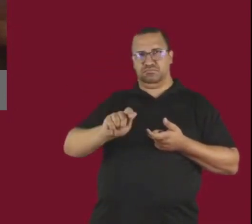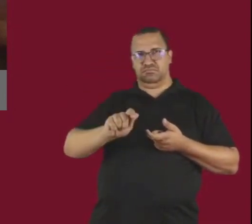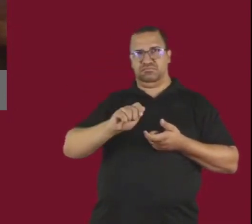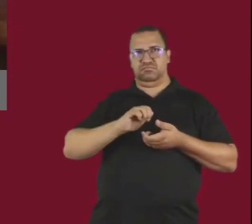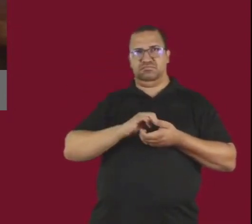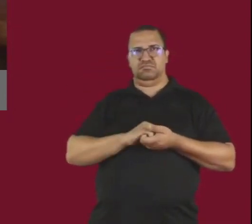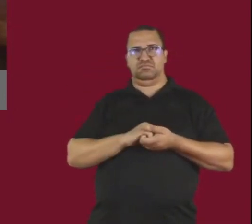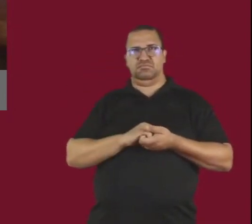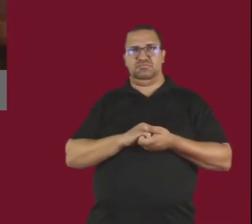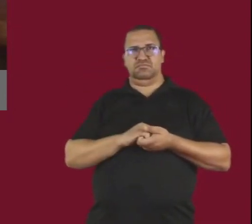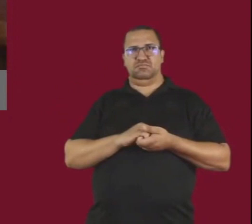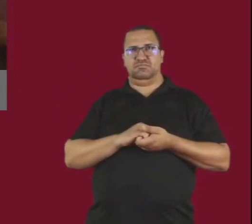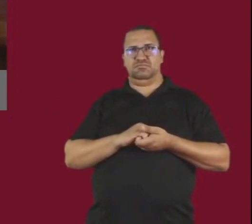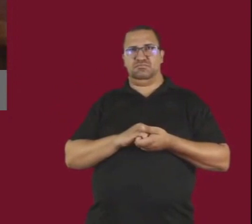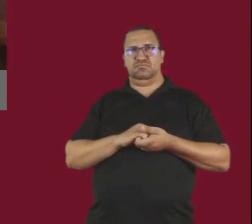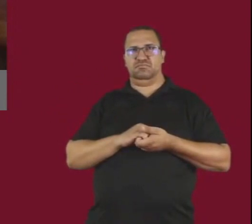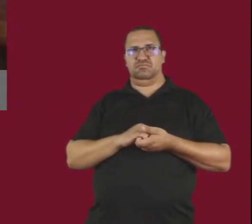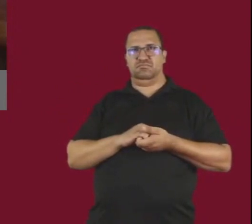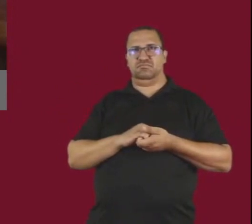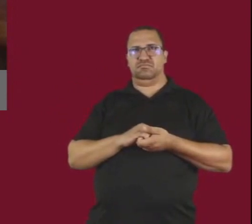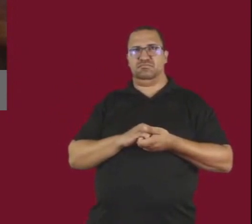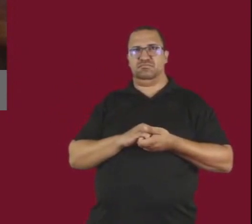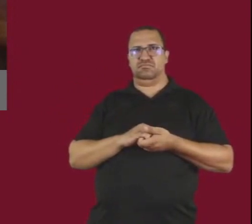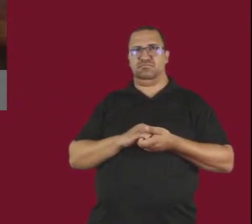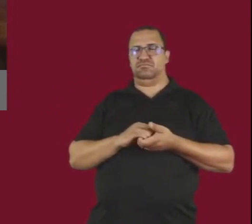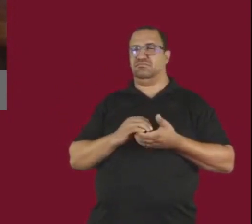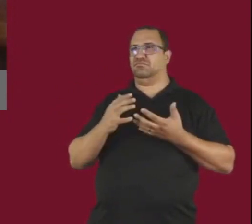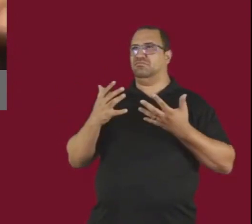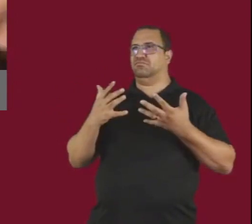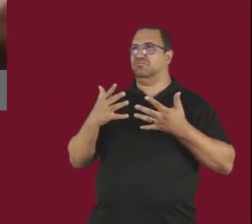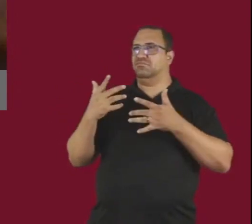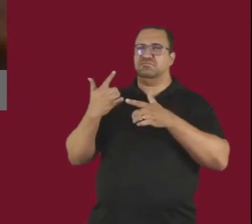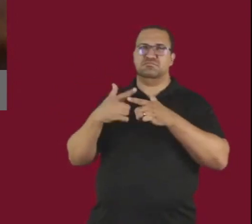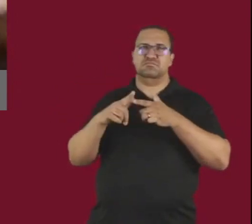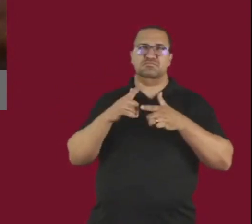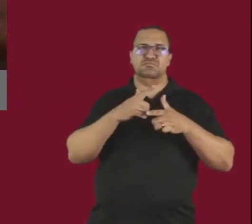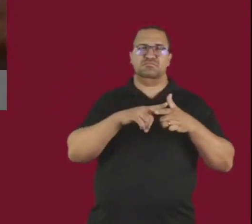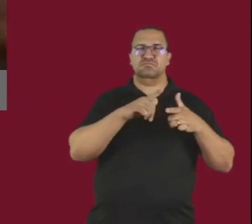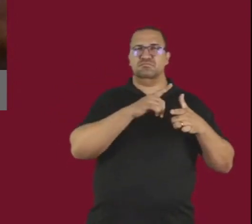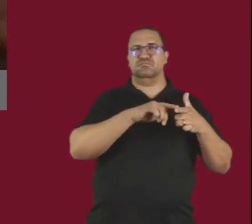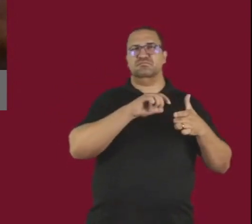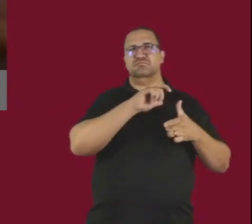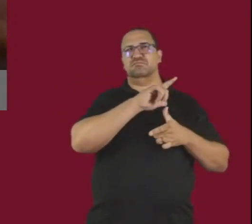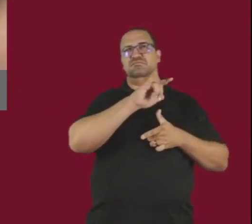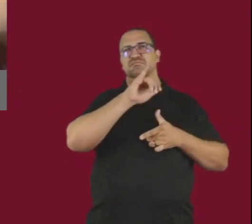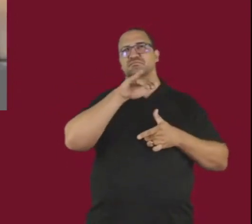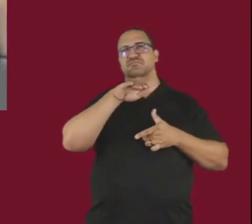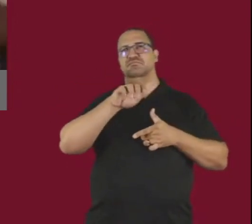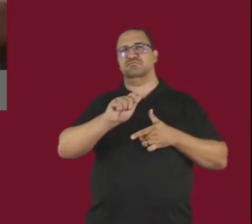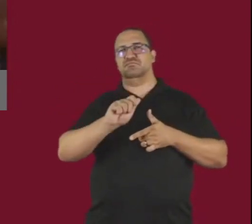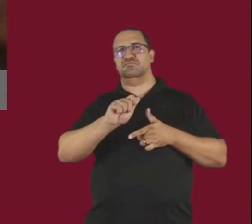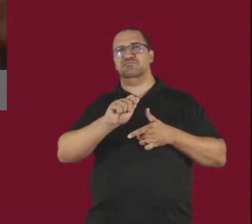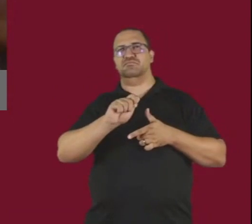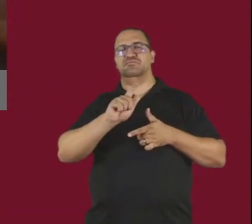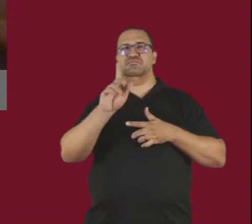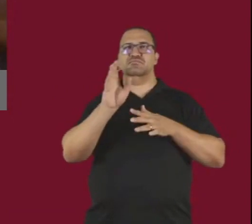que negava a crise climática e que, cujo projeto...